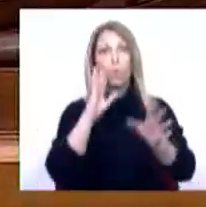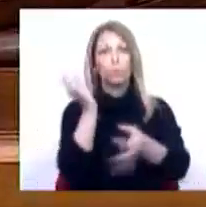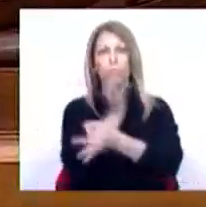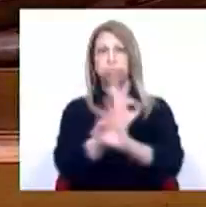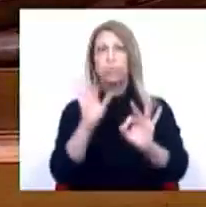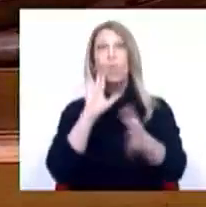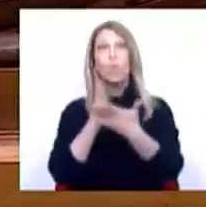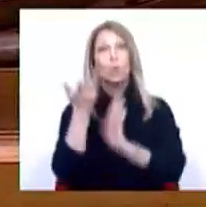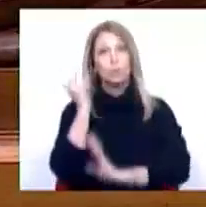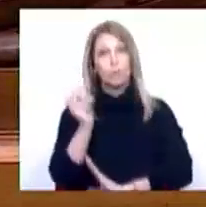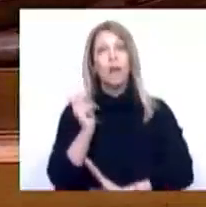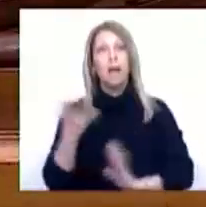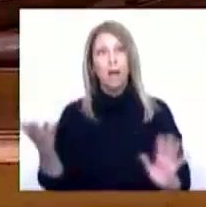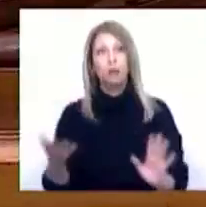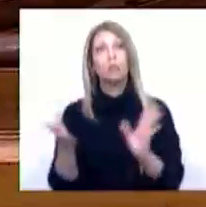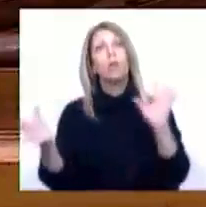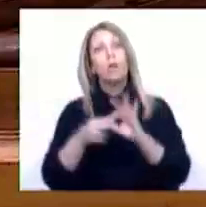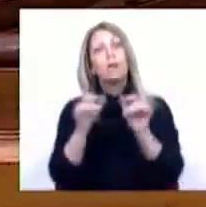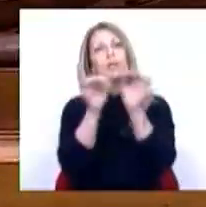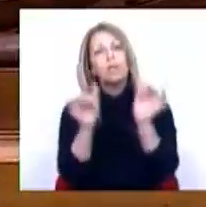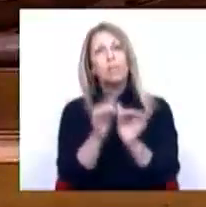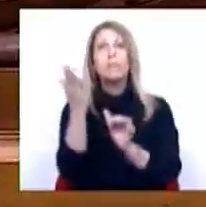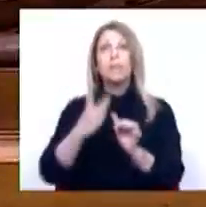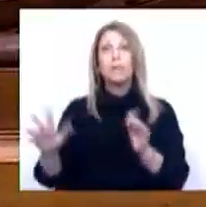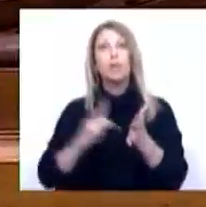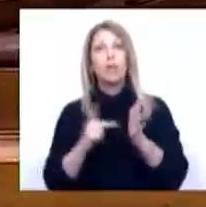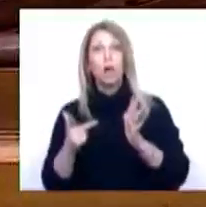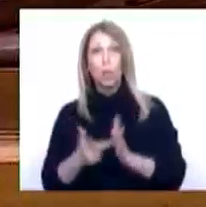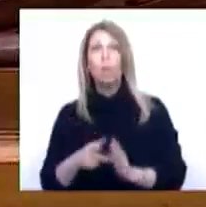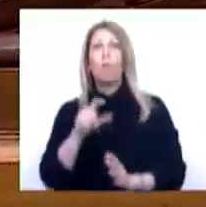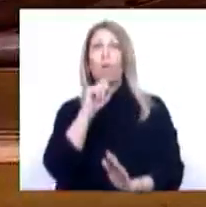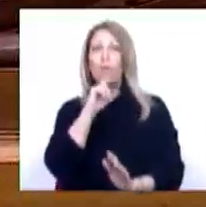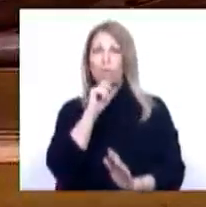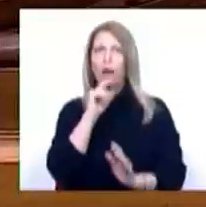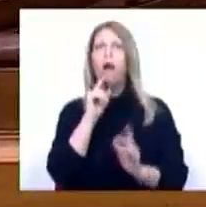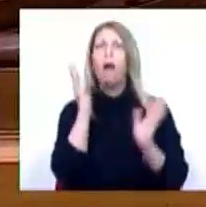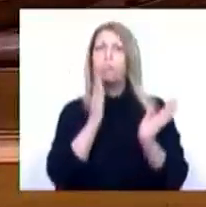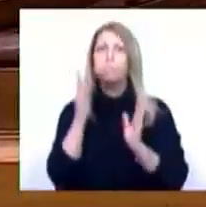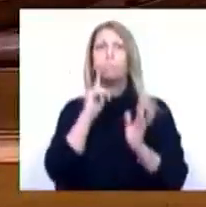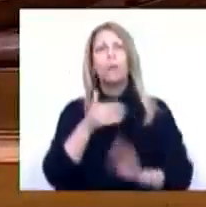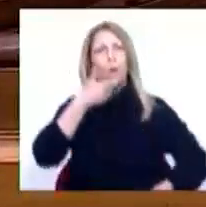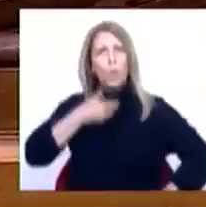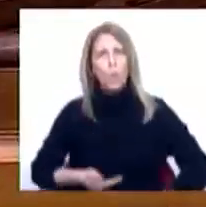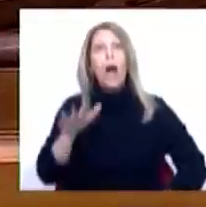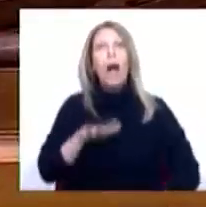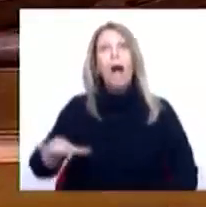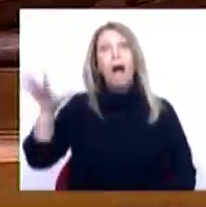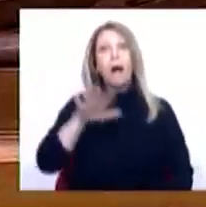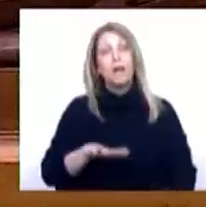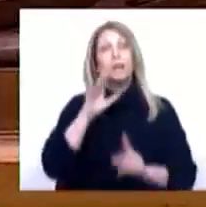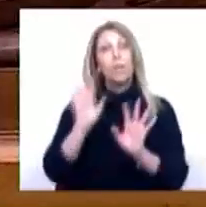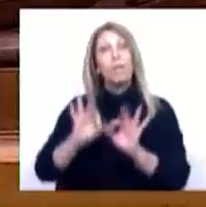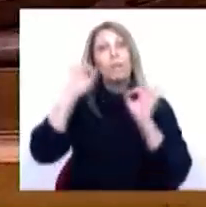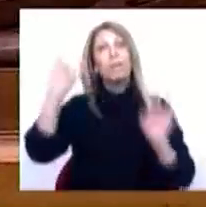anos, ao nível do seu sistema científico e tecnológico. Conseguimos produzir saber e em várias áreas a par do que o melhor se faz no